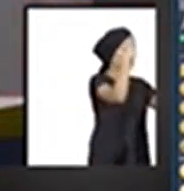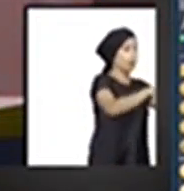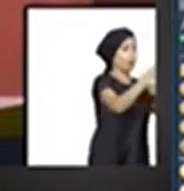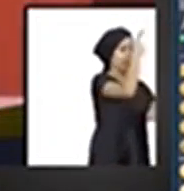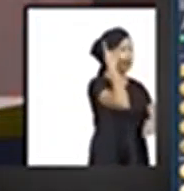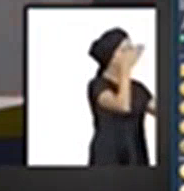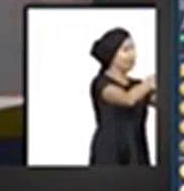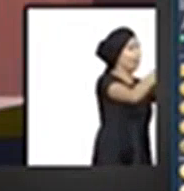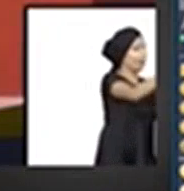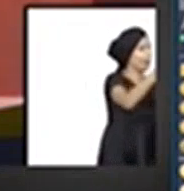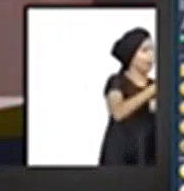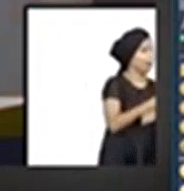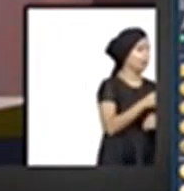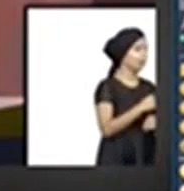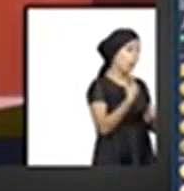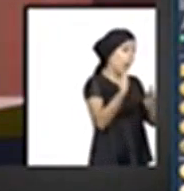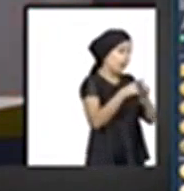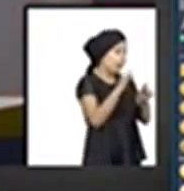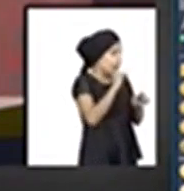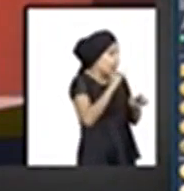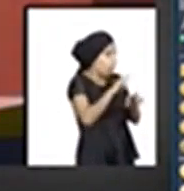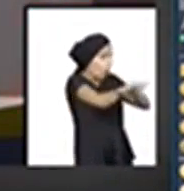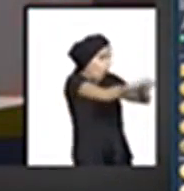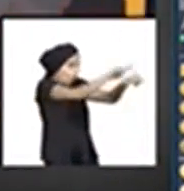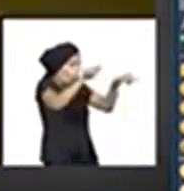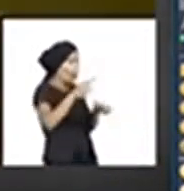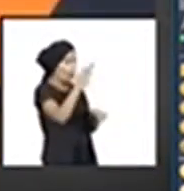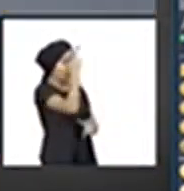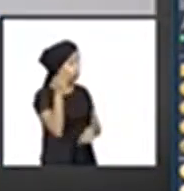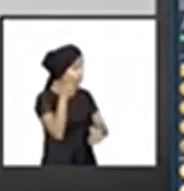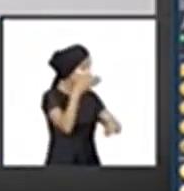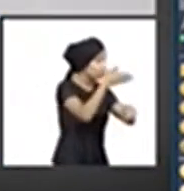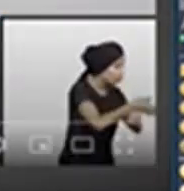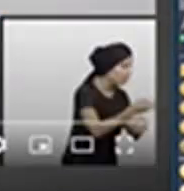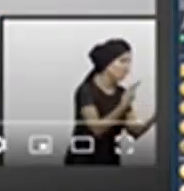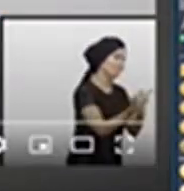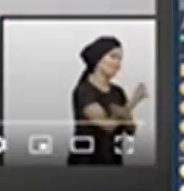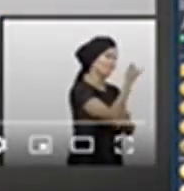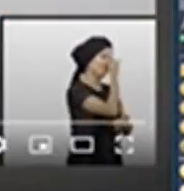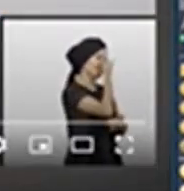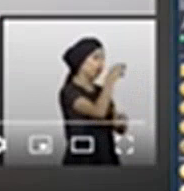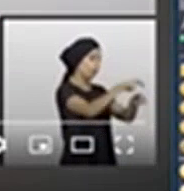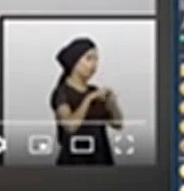Porque senão ele teria acesso à frente que vai ser detonada. Então ele é barrado.